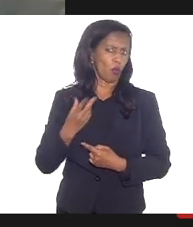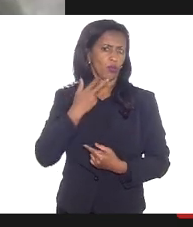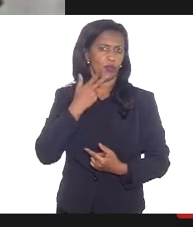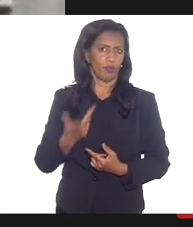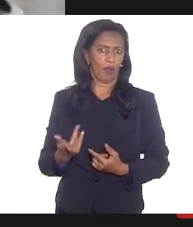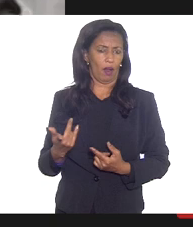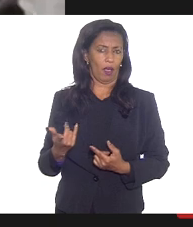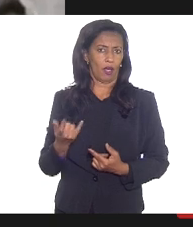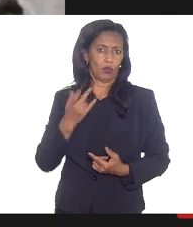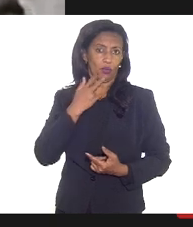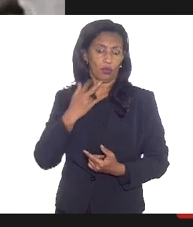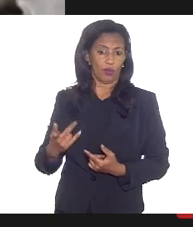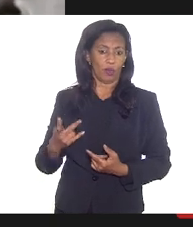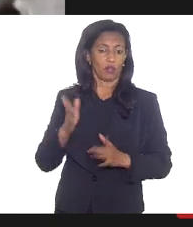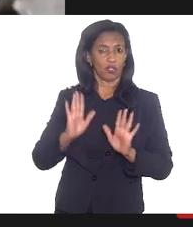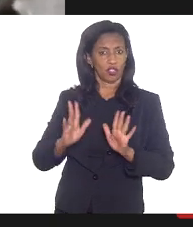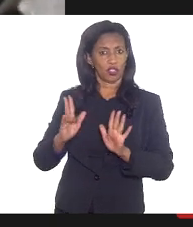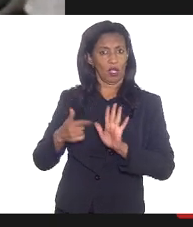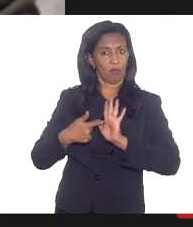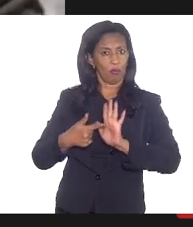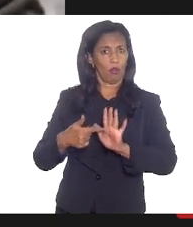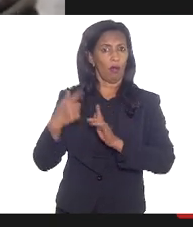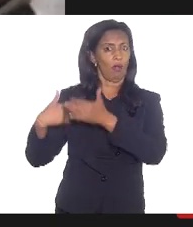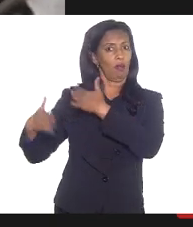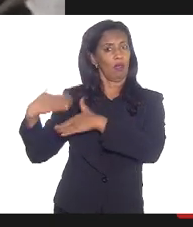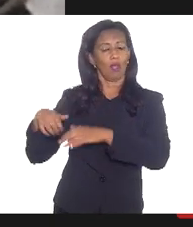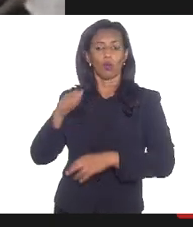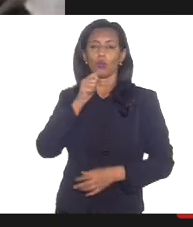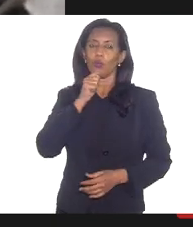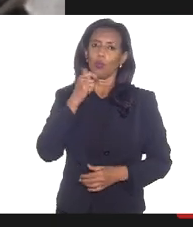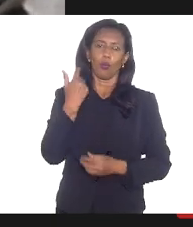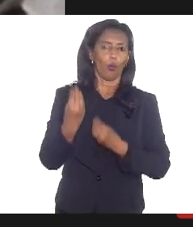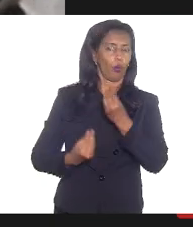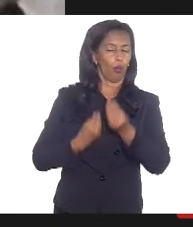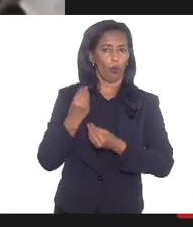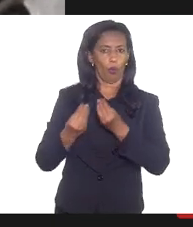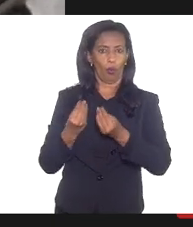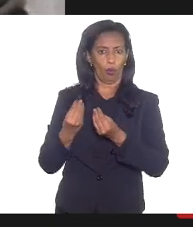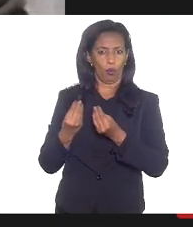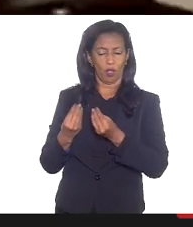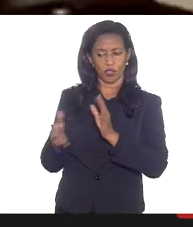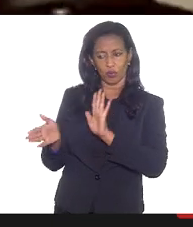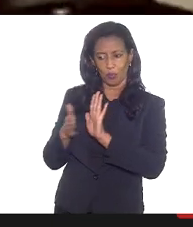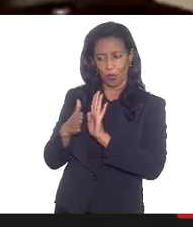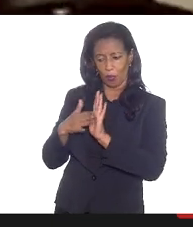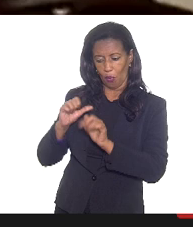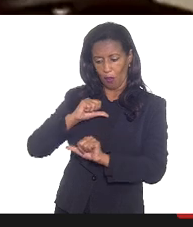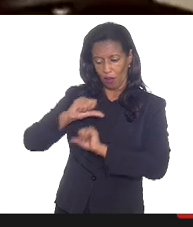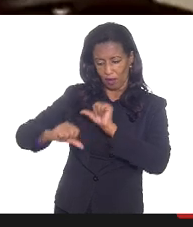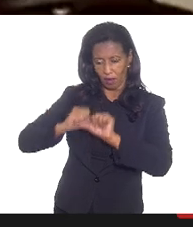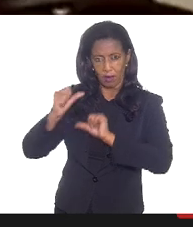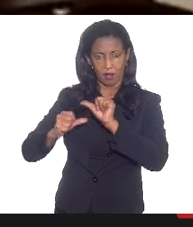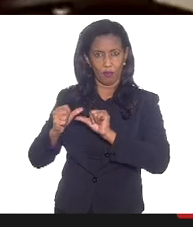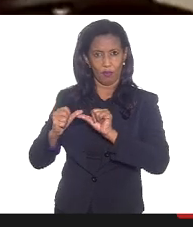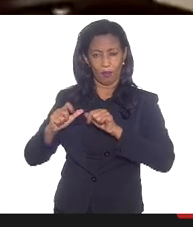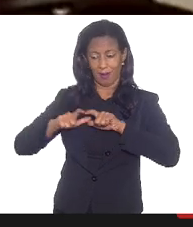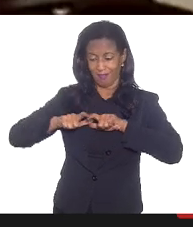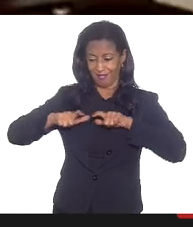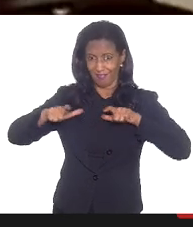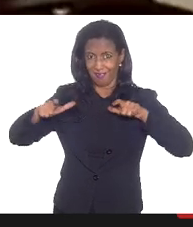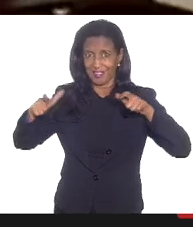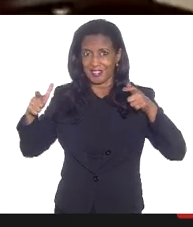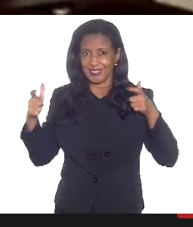estou citando coisas que já foram faladas aqui, não tem como a gente propor uma reforma de tamanha